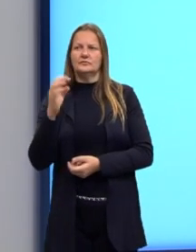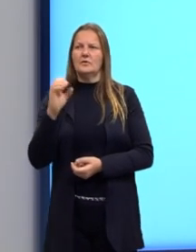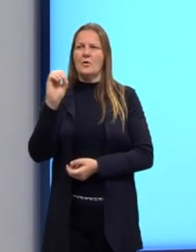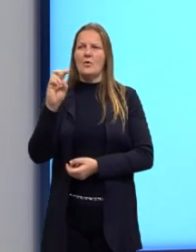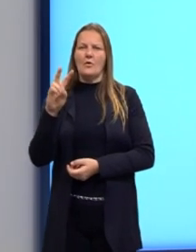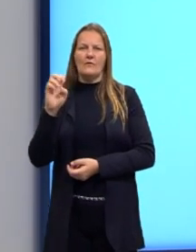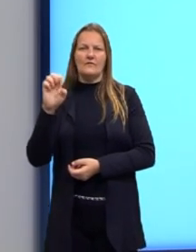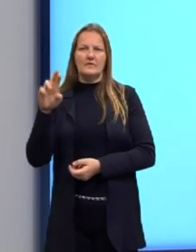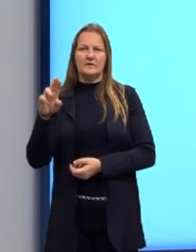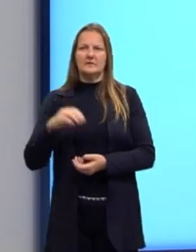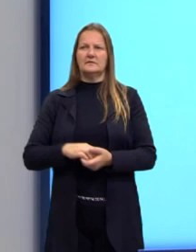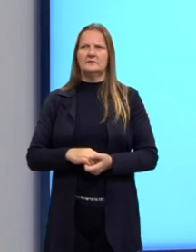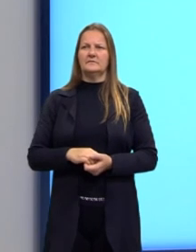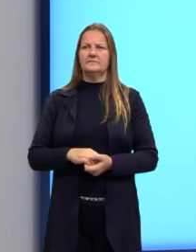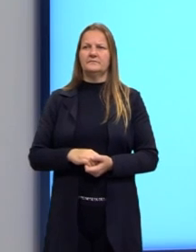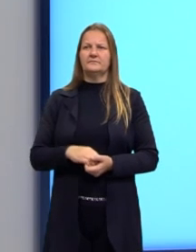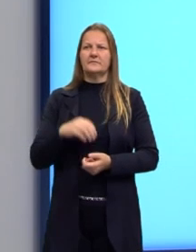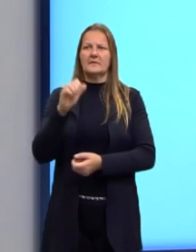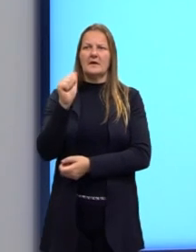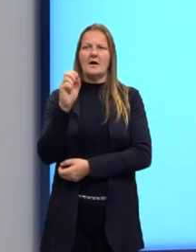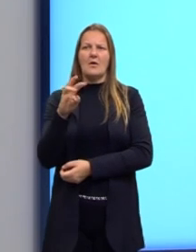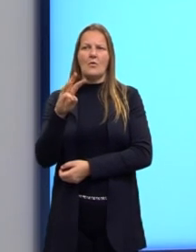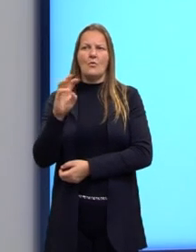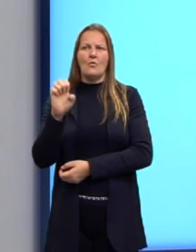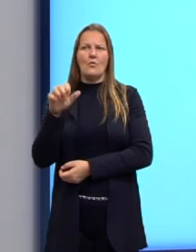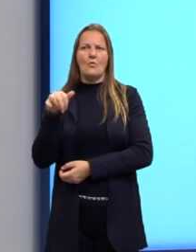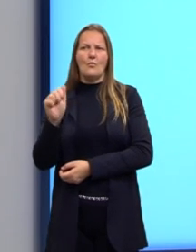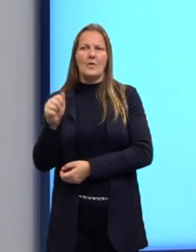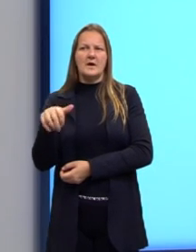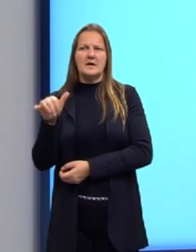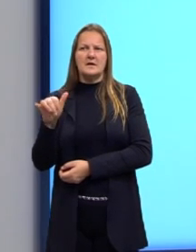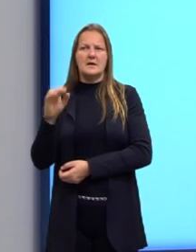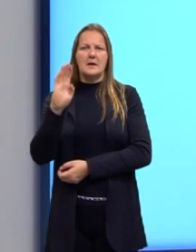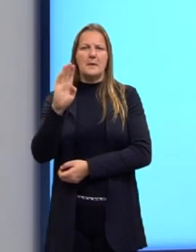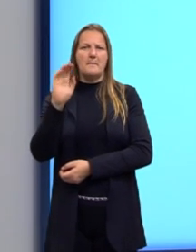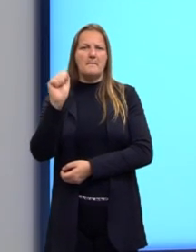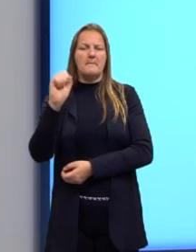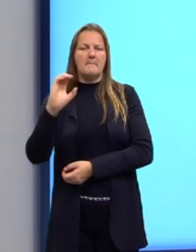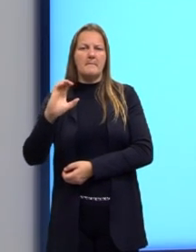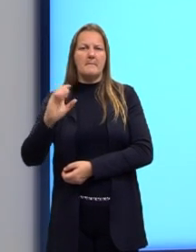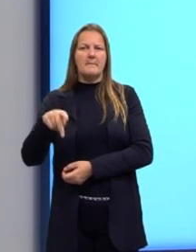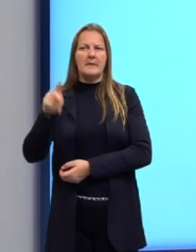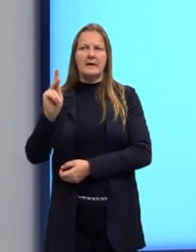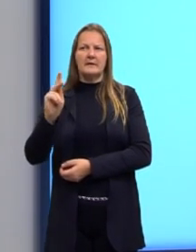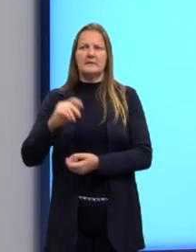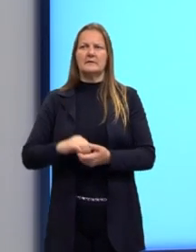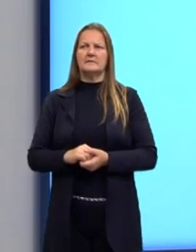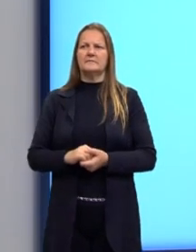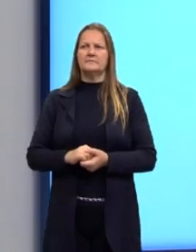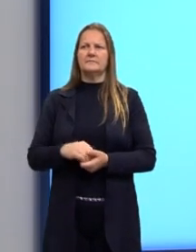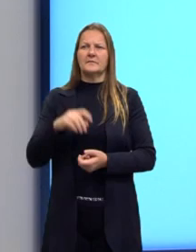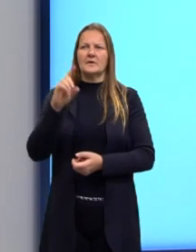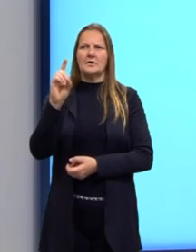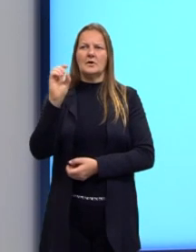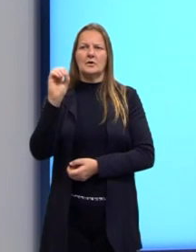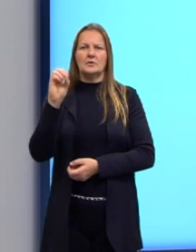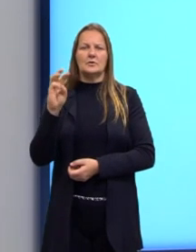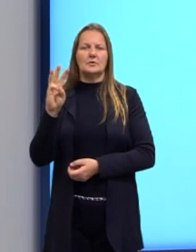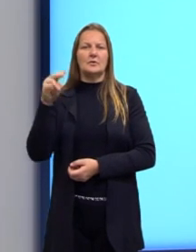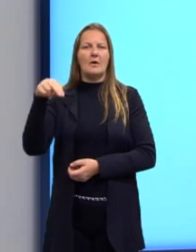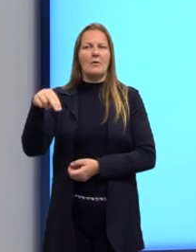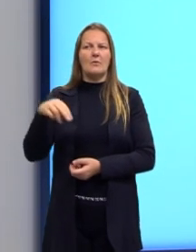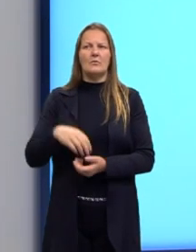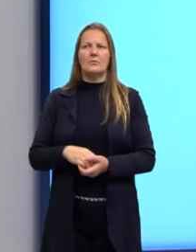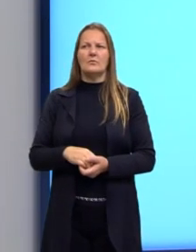over Huawei o back o Down your eu não tenho uma tradução literal para essas expressões